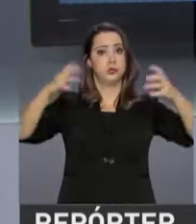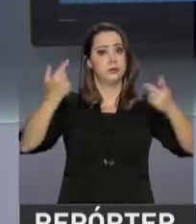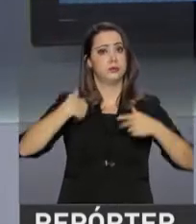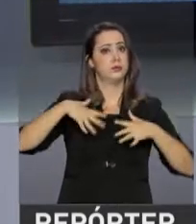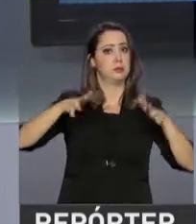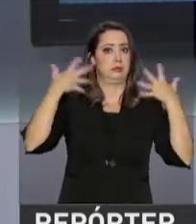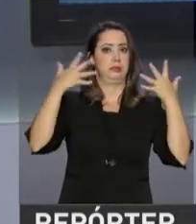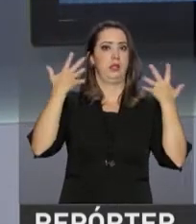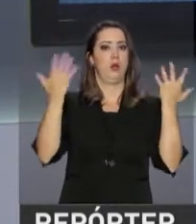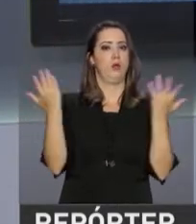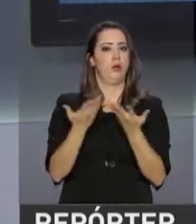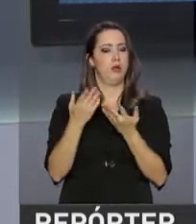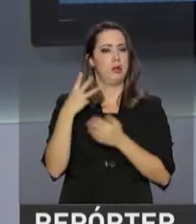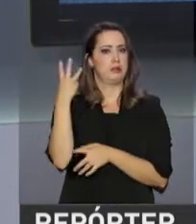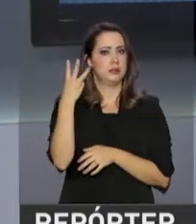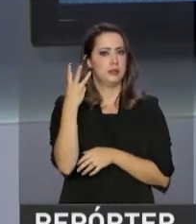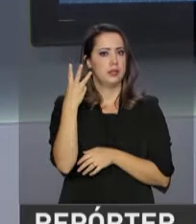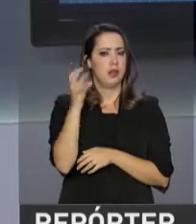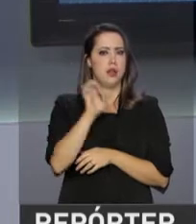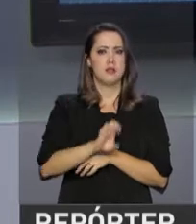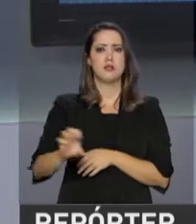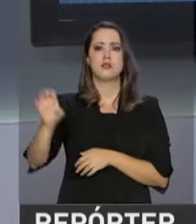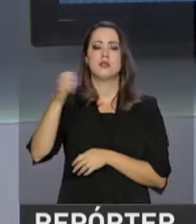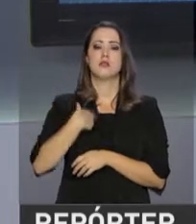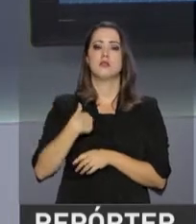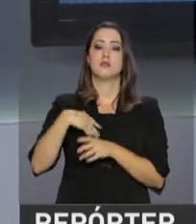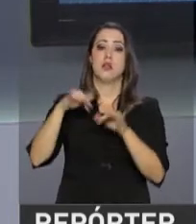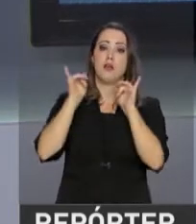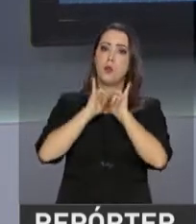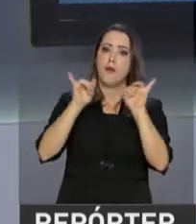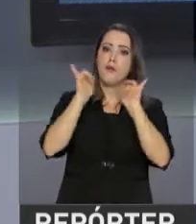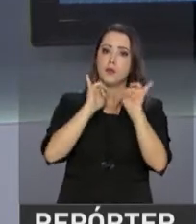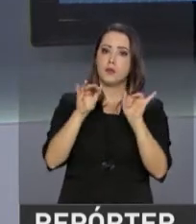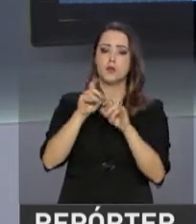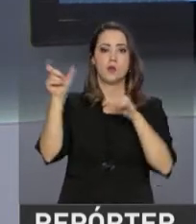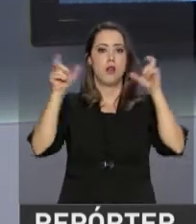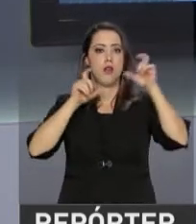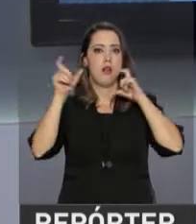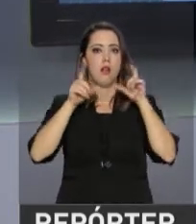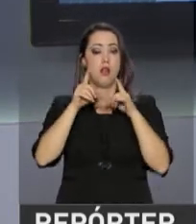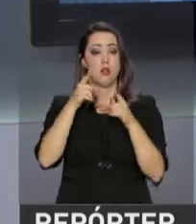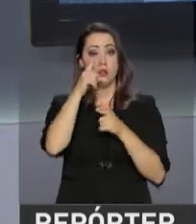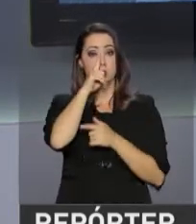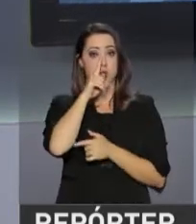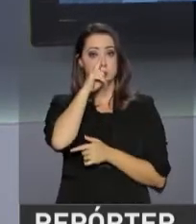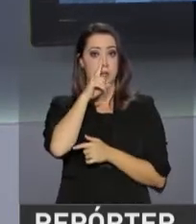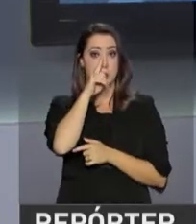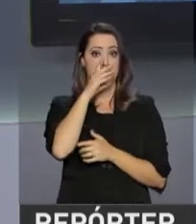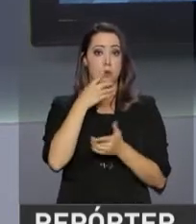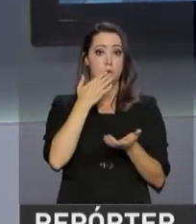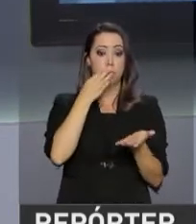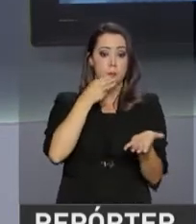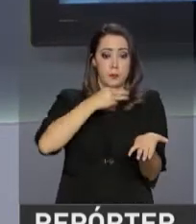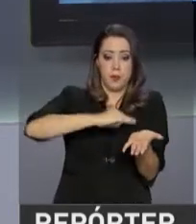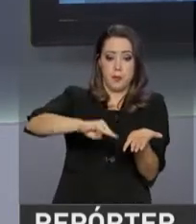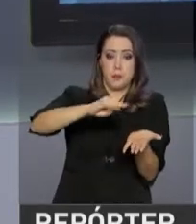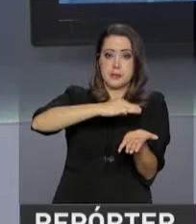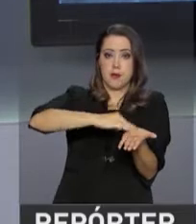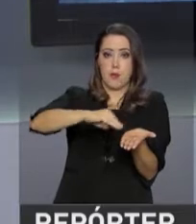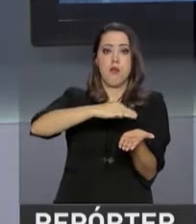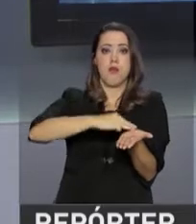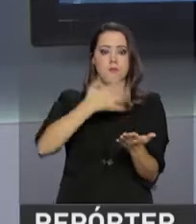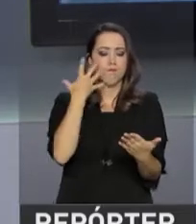três estados começam a receber alertas de desastre natural via celular moradores de áreas de risco serão avisados sobre a